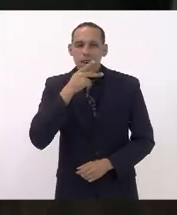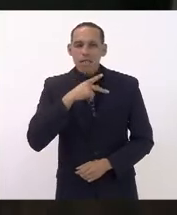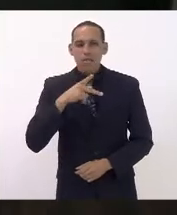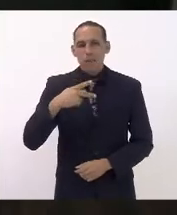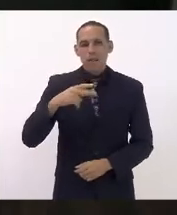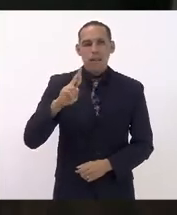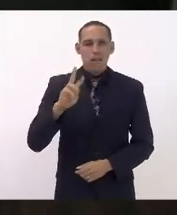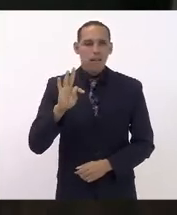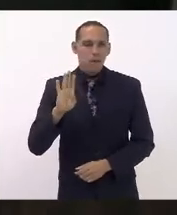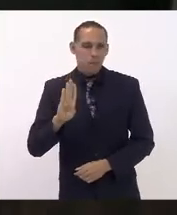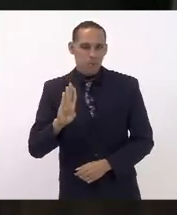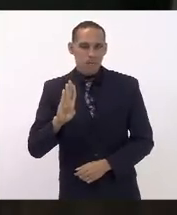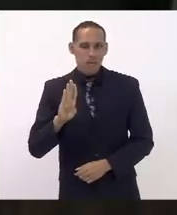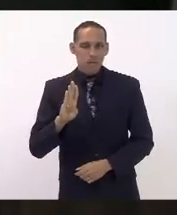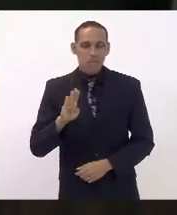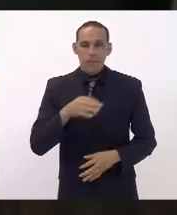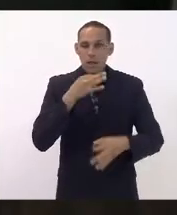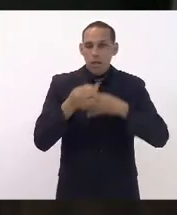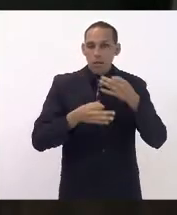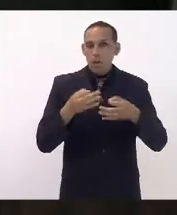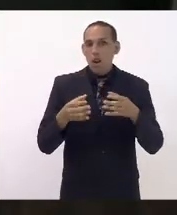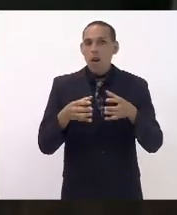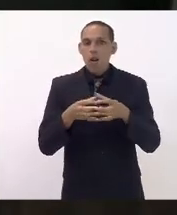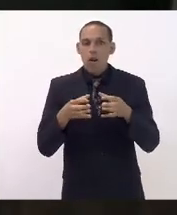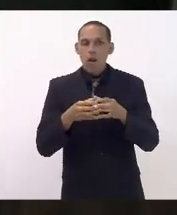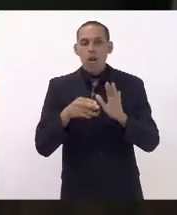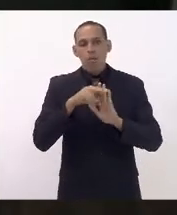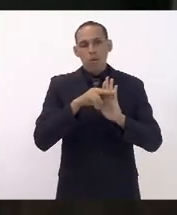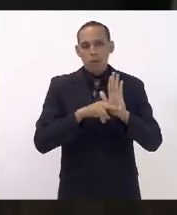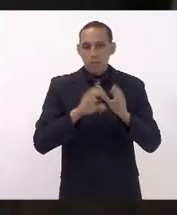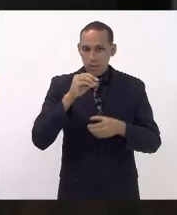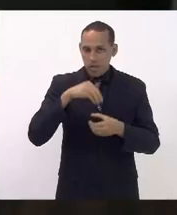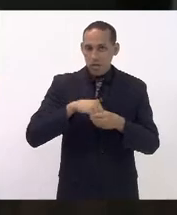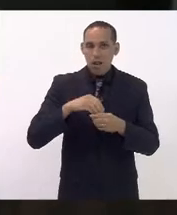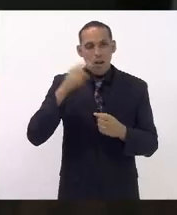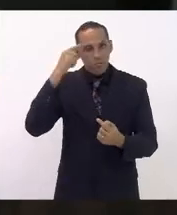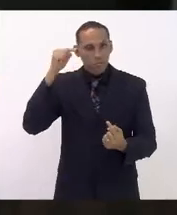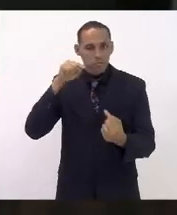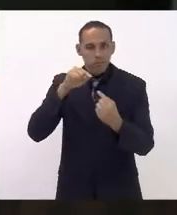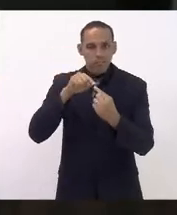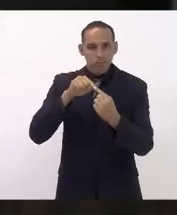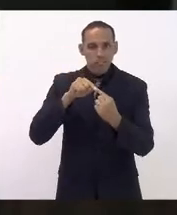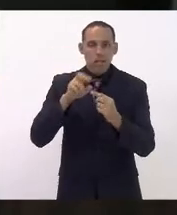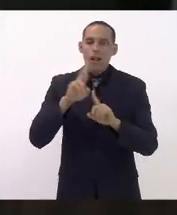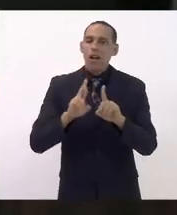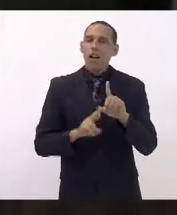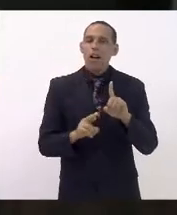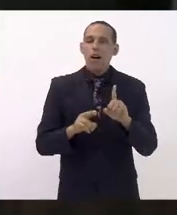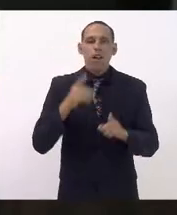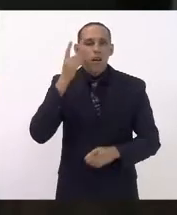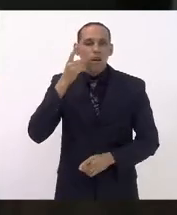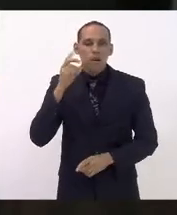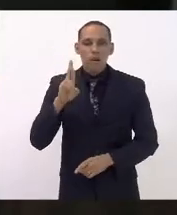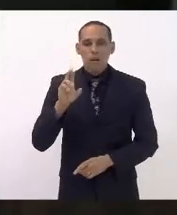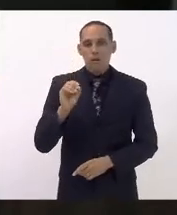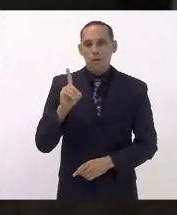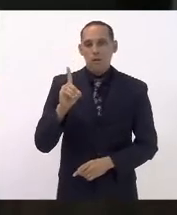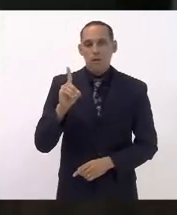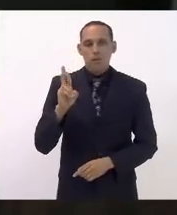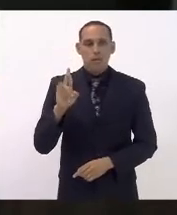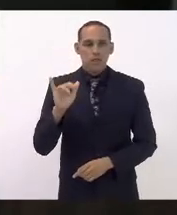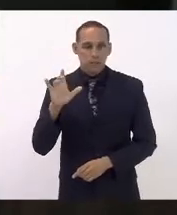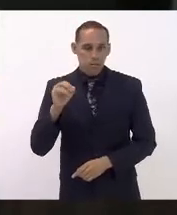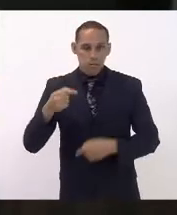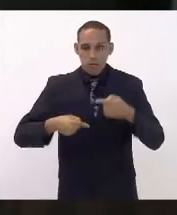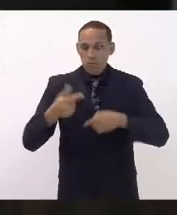PRTB. Parecida à Comissão de Normas Internas e Proporções Externas, favorável, relator deputado Rodrigo Amorim. Em discussão, havendo que